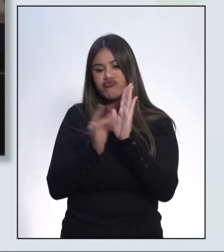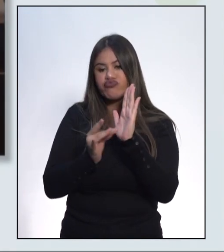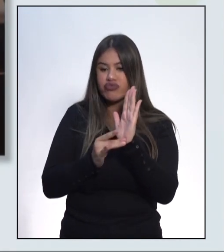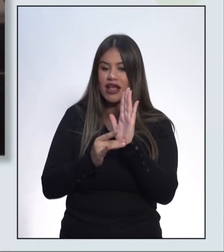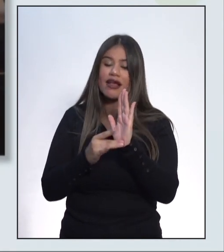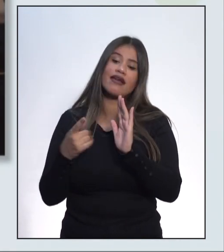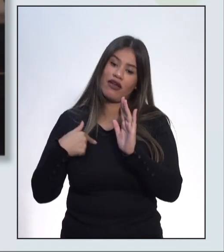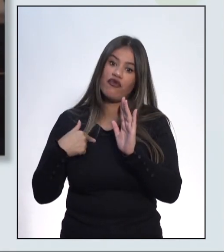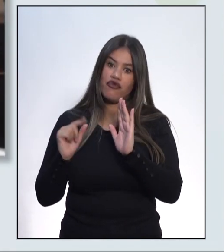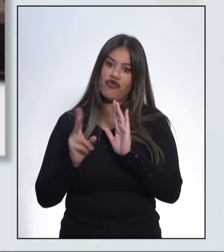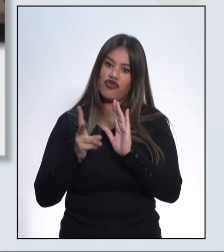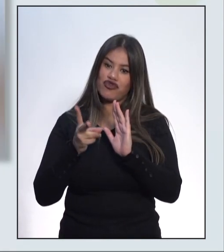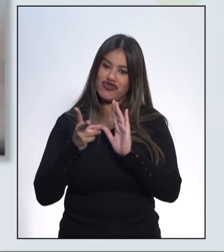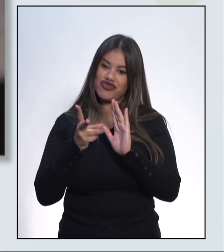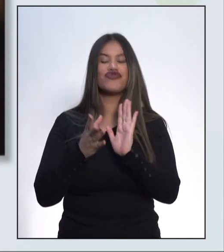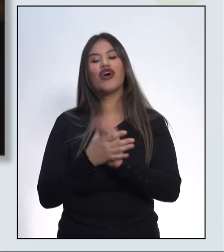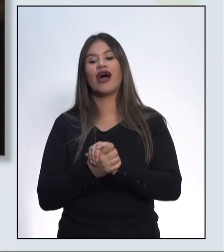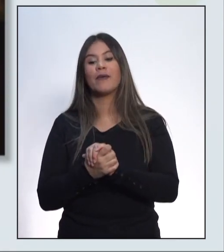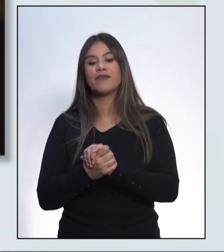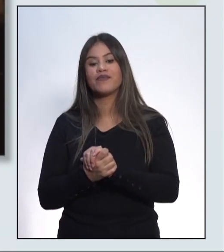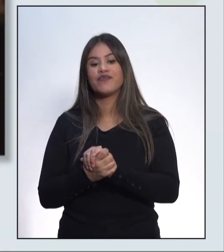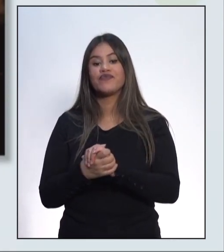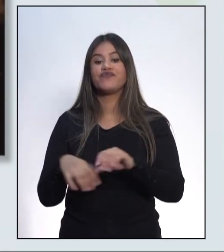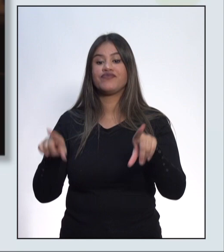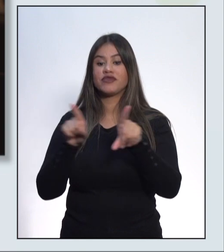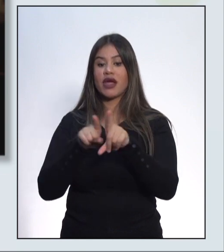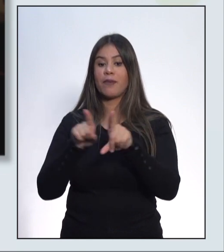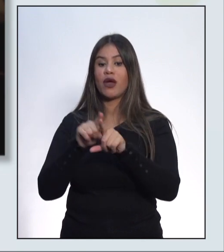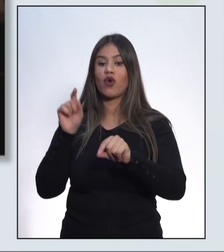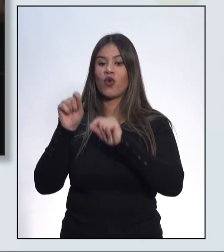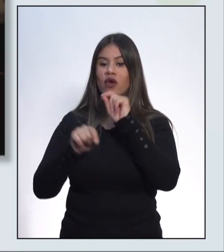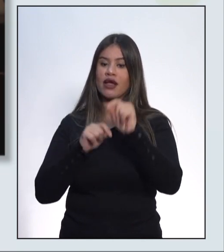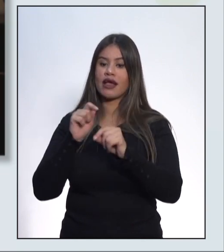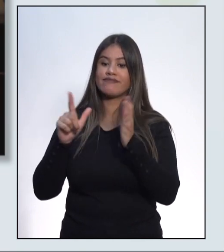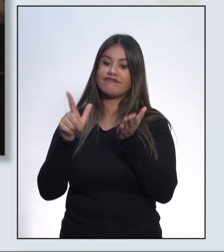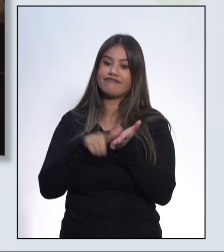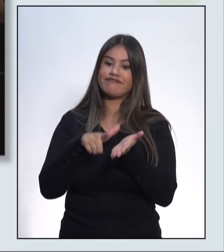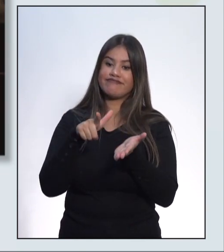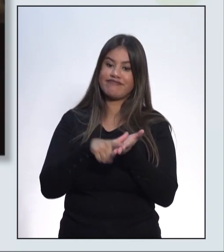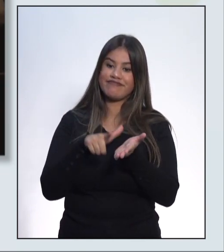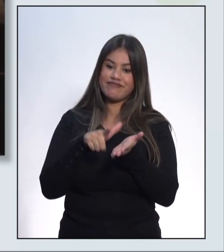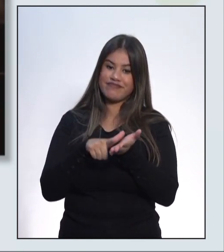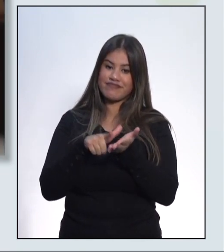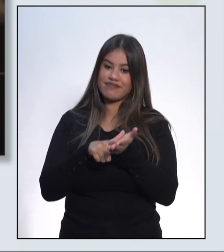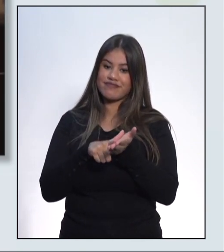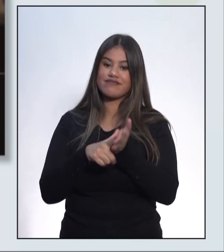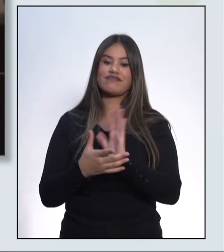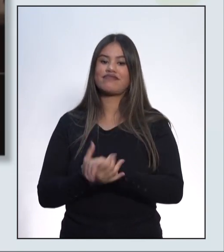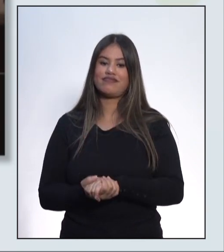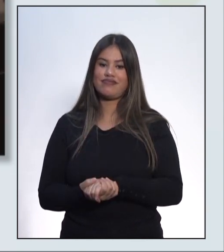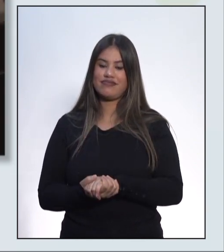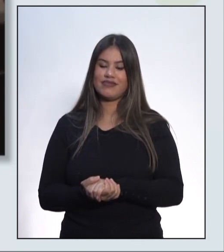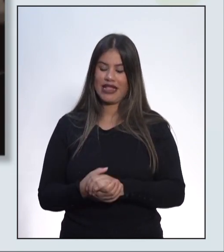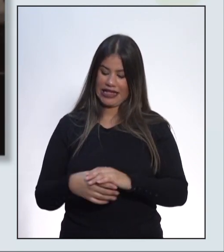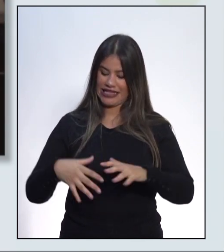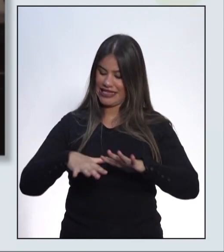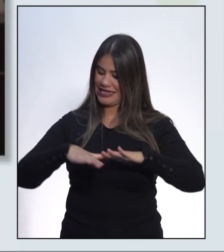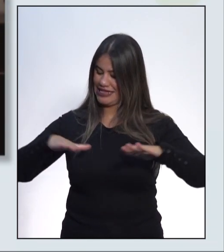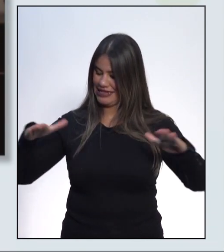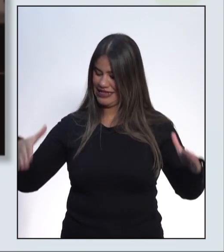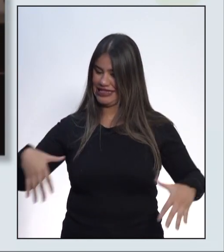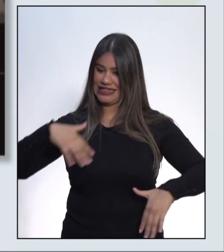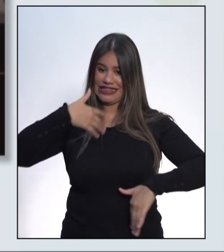meu projeto mais para frente. Também estou aqui com algumas folhas sulfites. Enfim, tá uma bagunça aqui minha